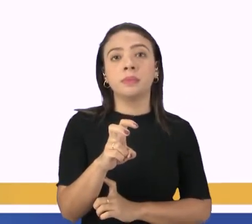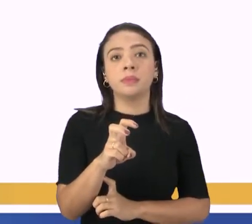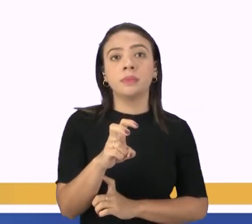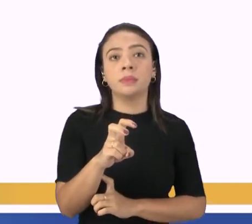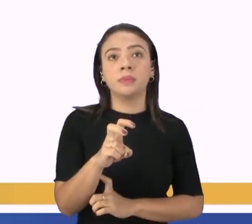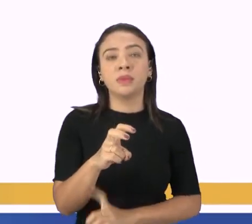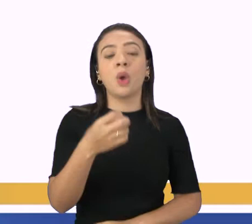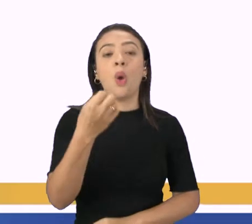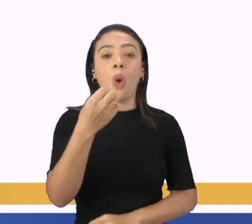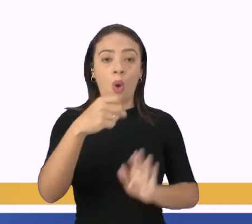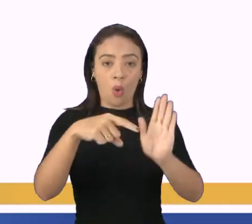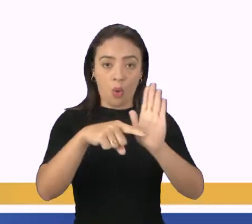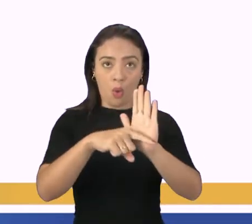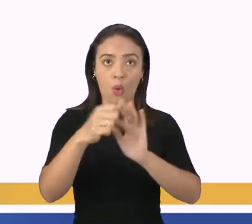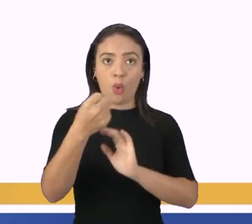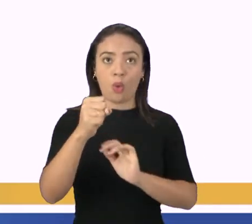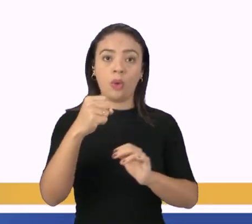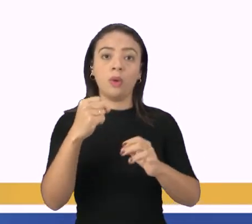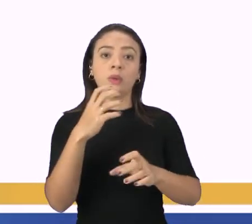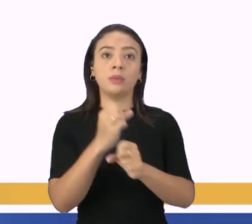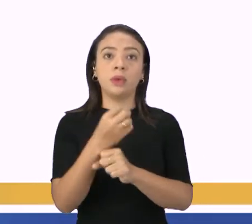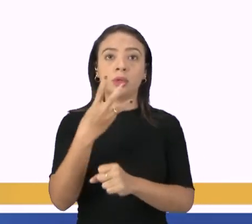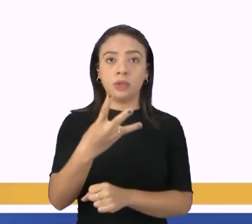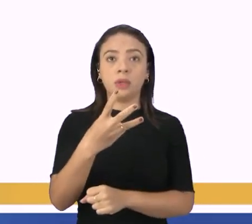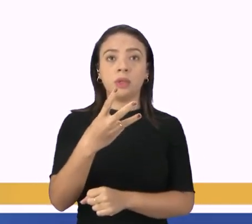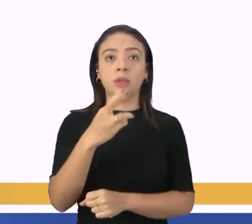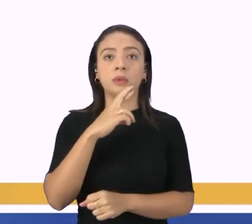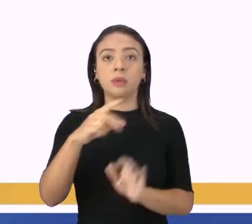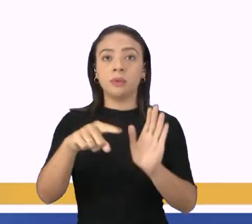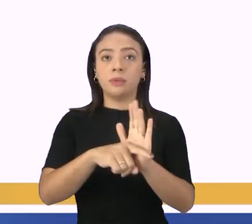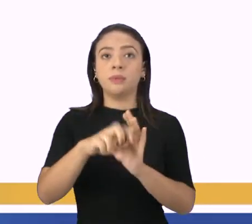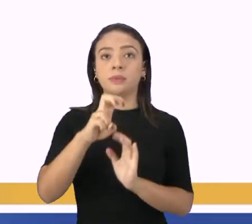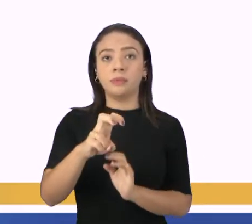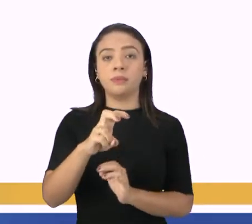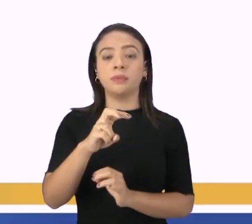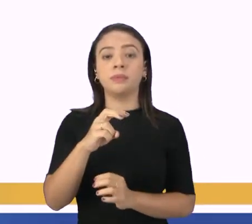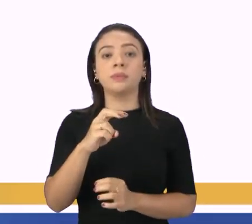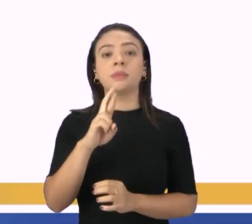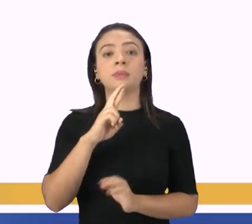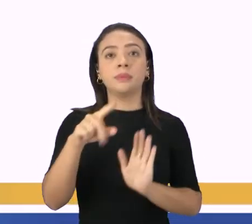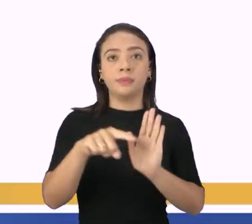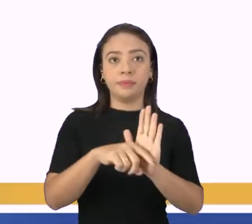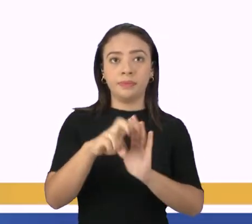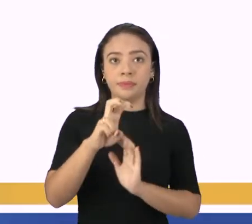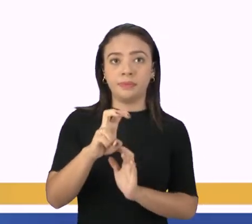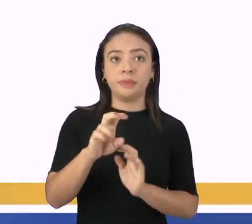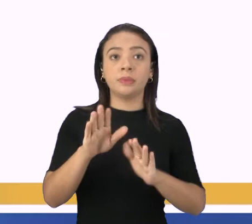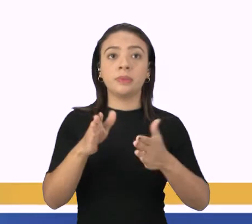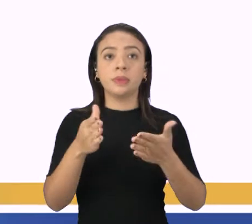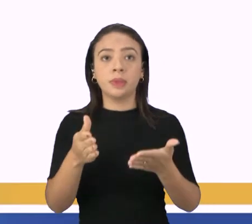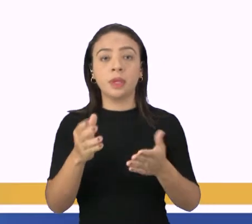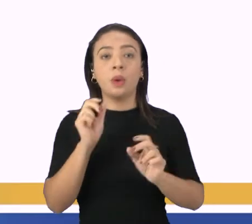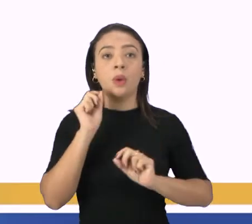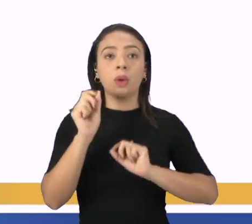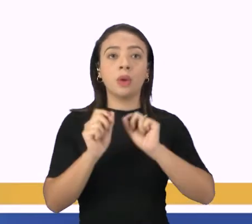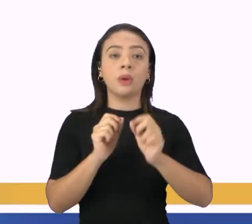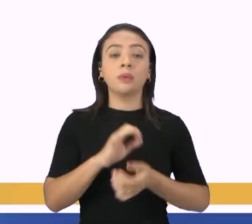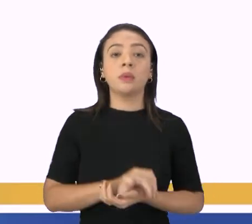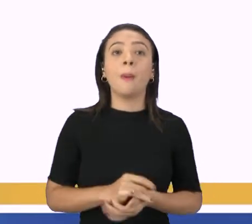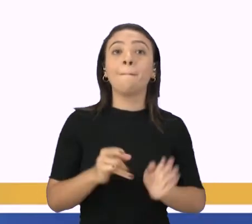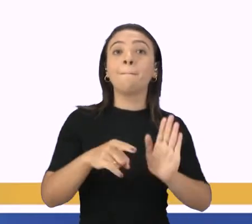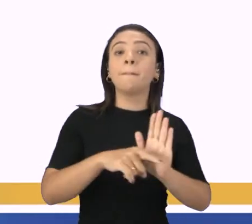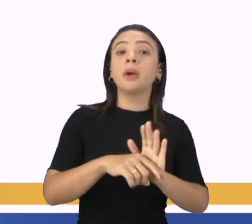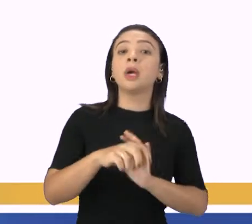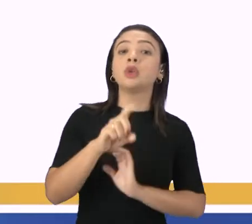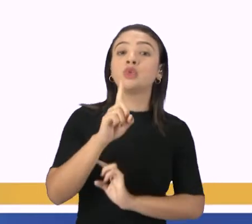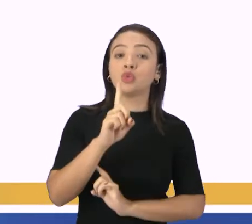menos 3 vai dar menos 5 igual a menos 5. Então, portanto, esse menos 1 é a raiz ou a